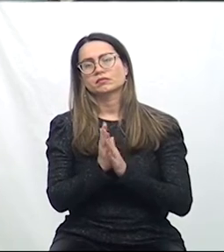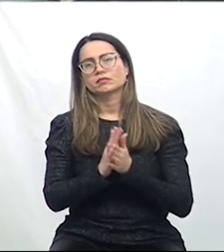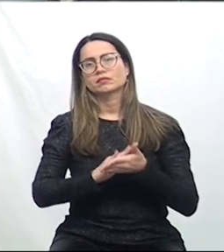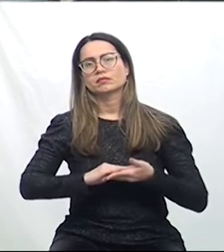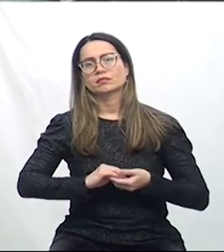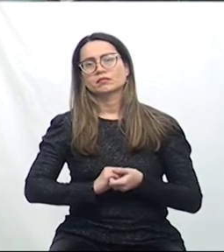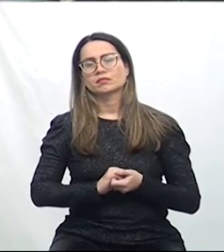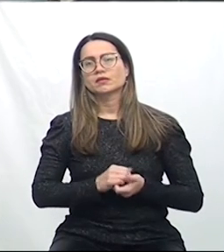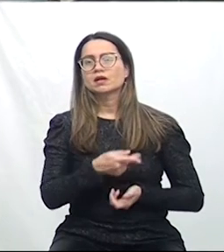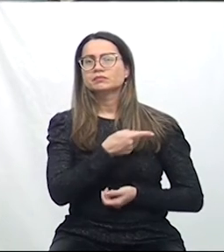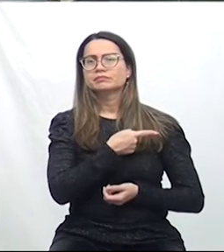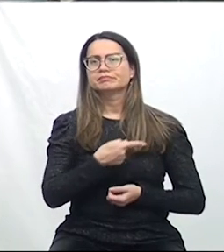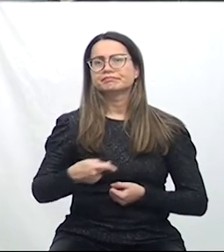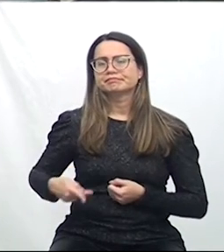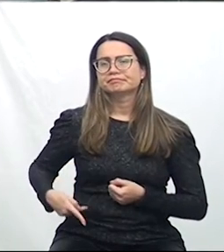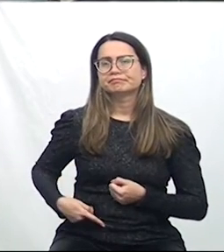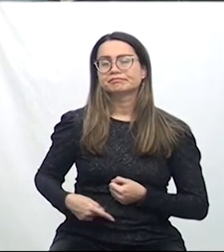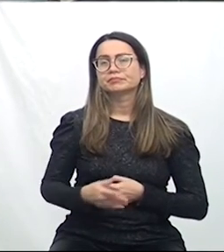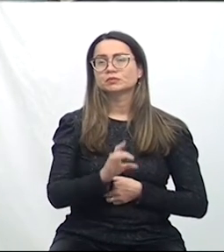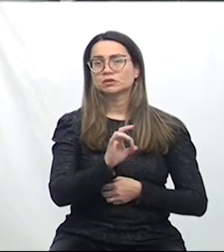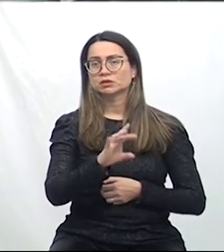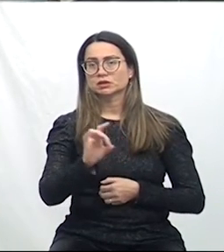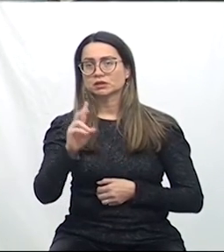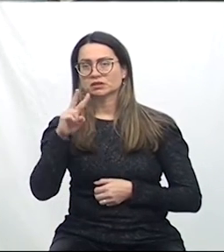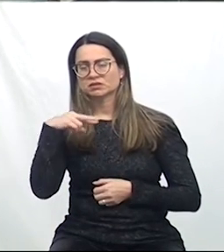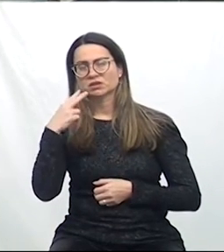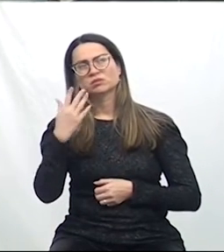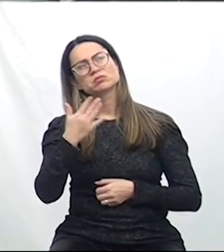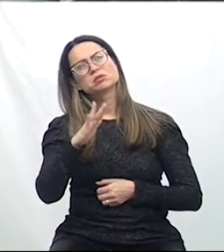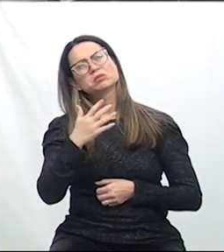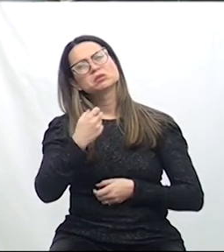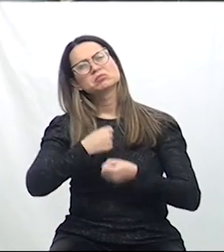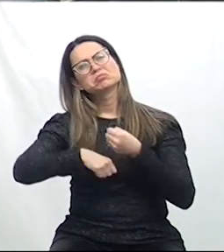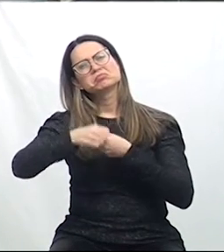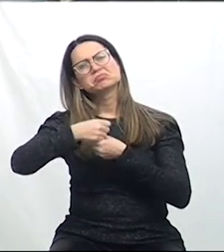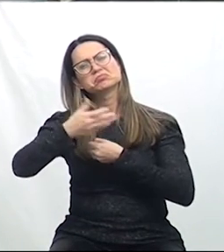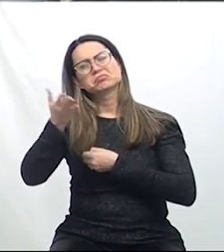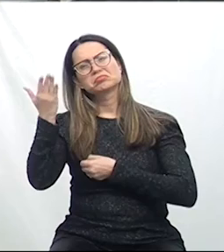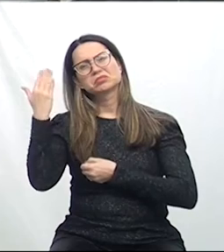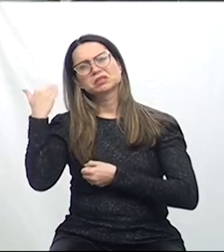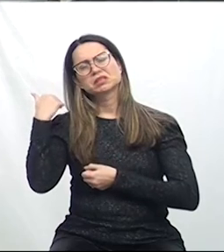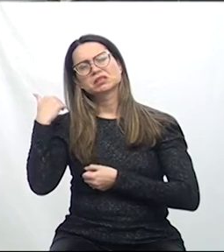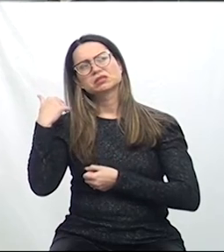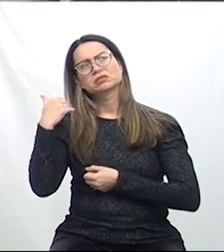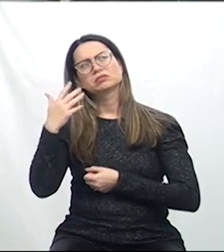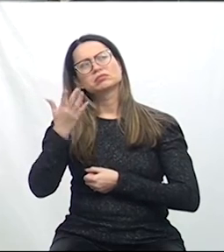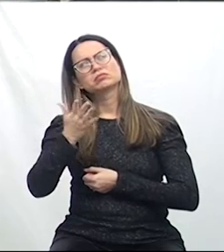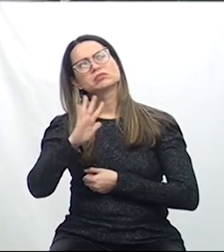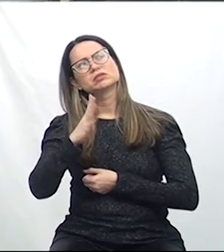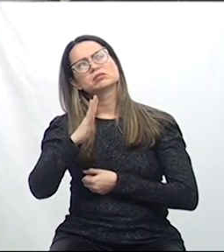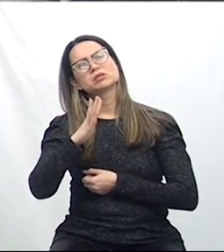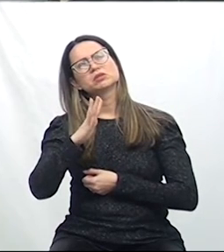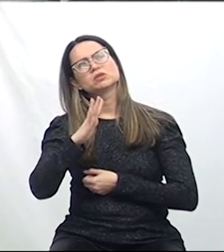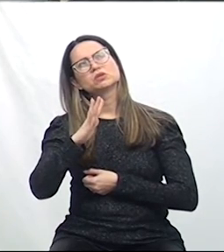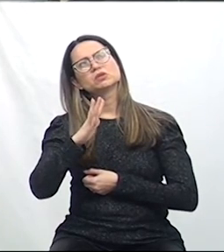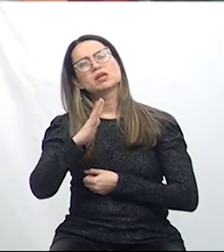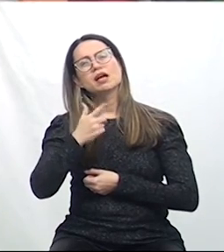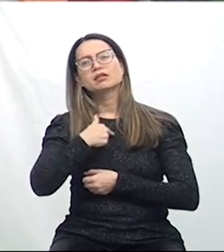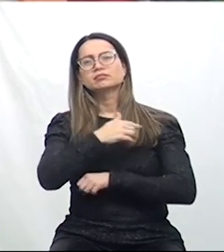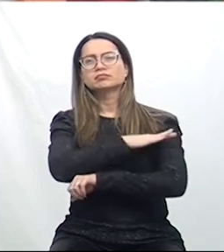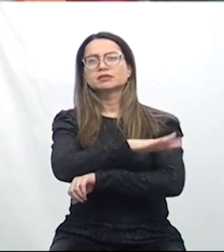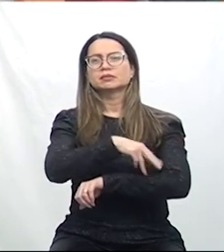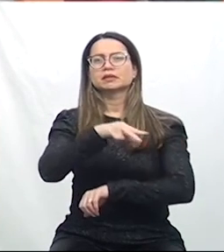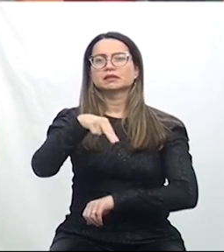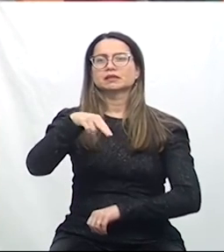estava numa reunião de uma Câmara de Vereadores assistindo de Criciúma, quando era ali ainda na Praça Nereu Ramos, no auditório ali em cima